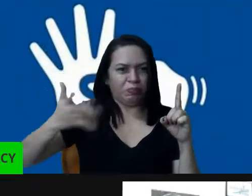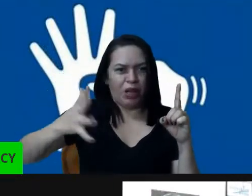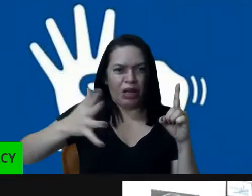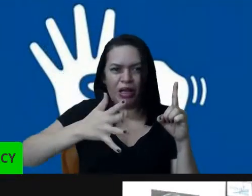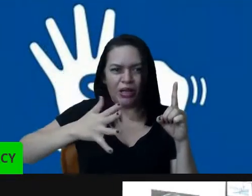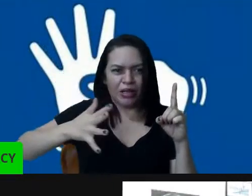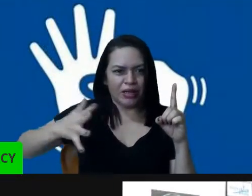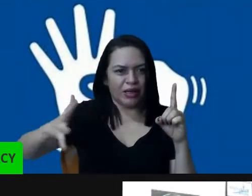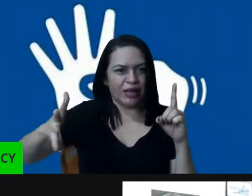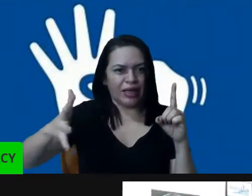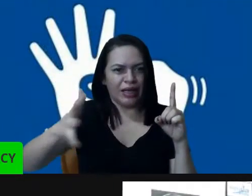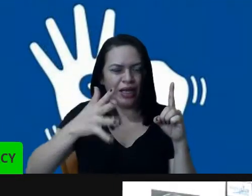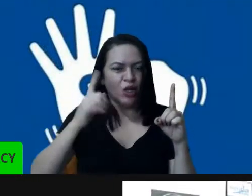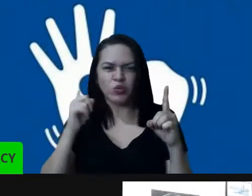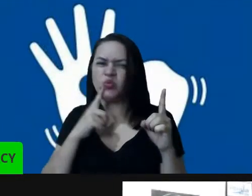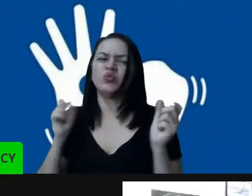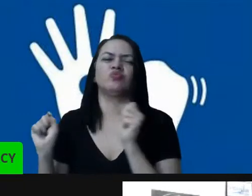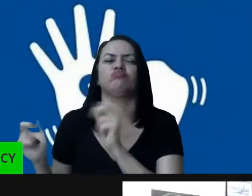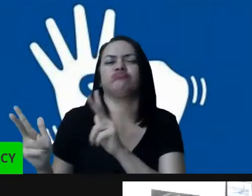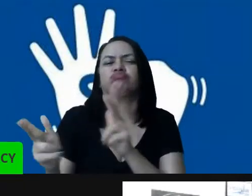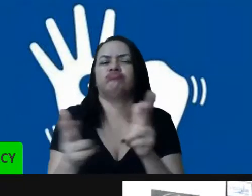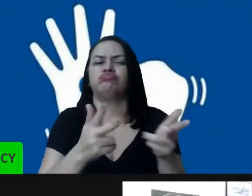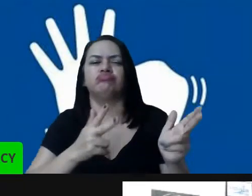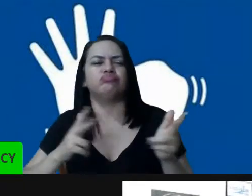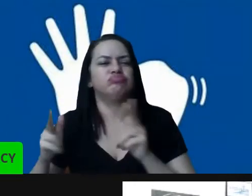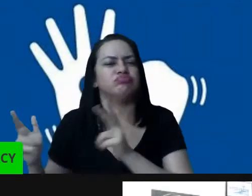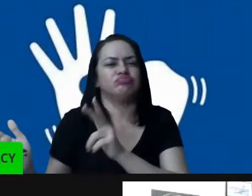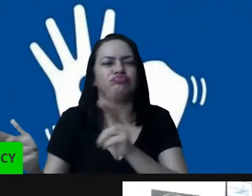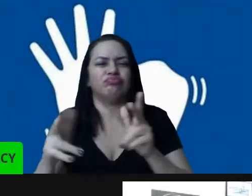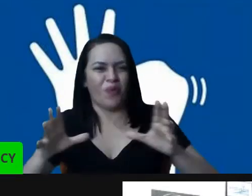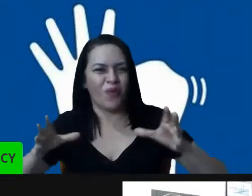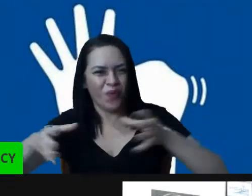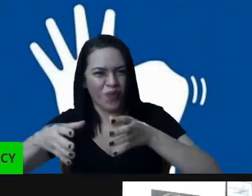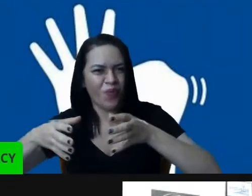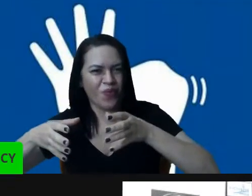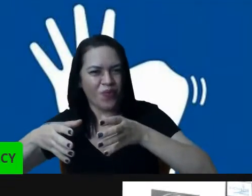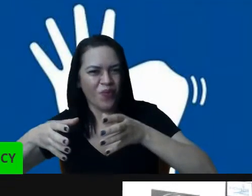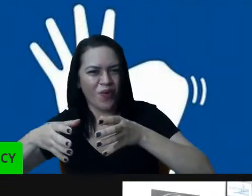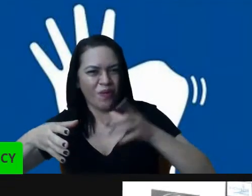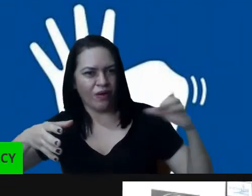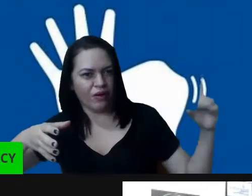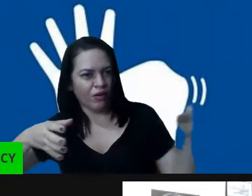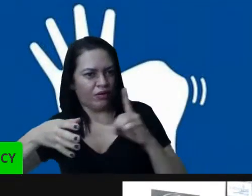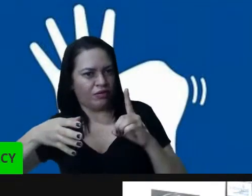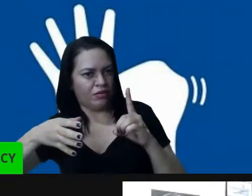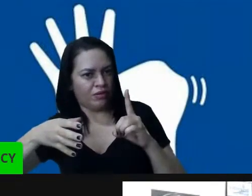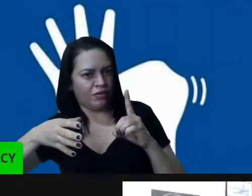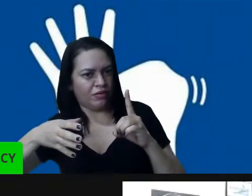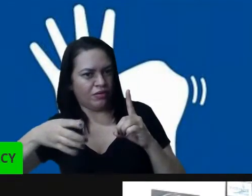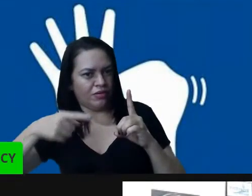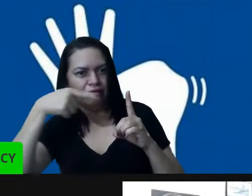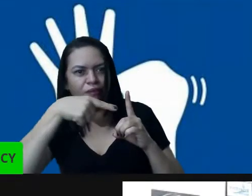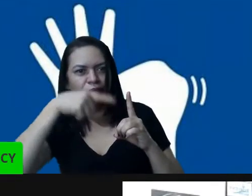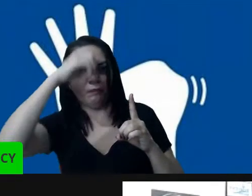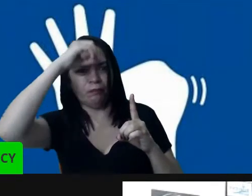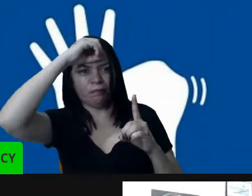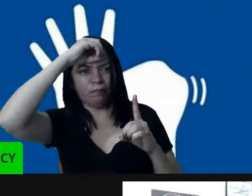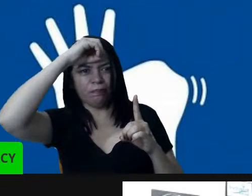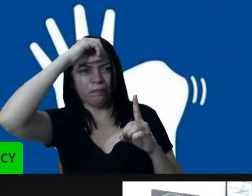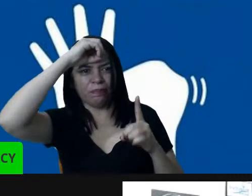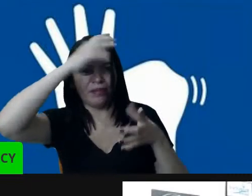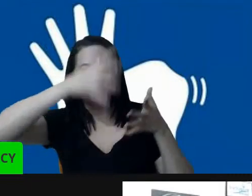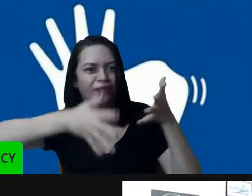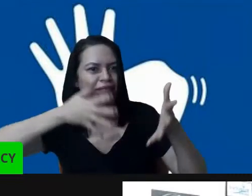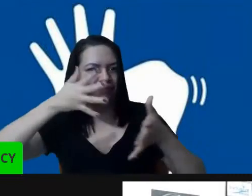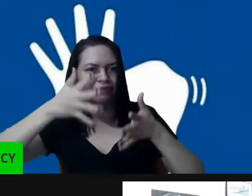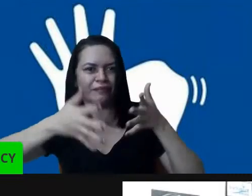ali os surdos estão na comunidade deles, né? E se você não souber a Libras, você está fora, né?